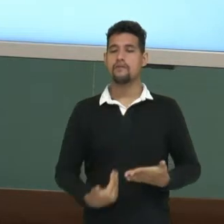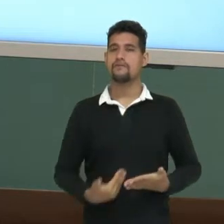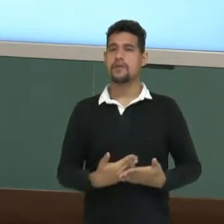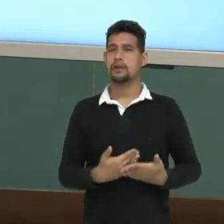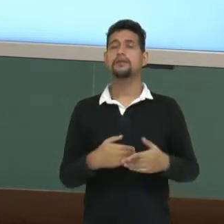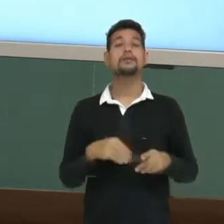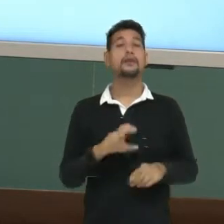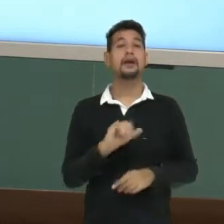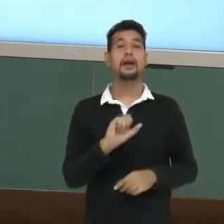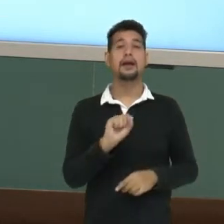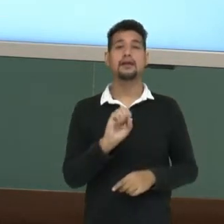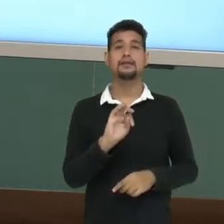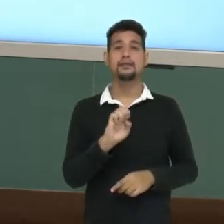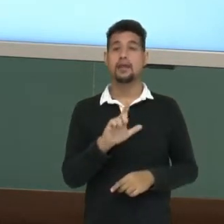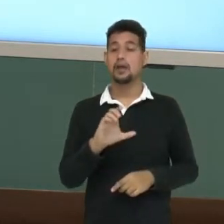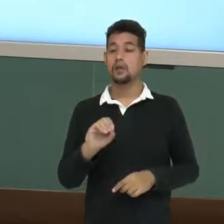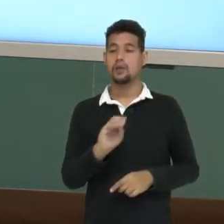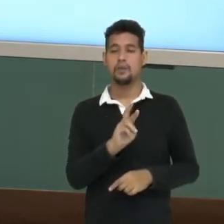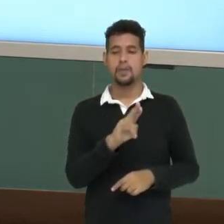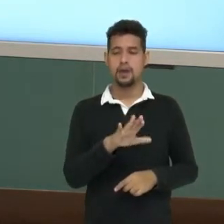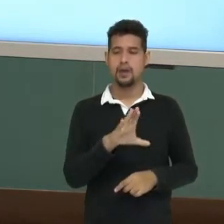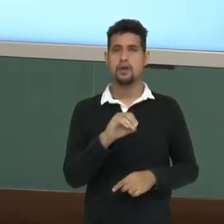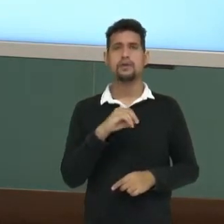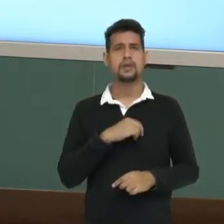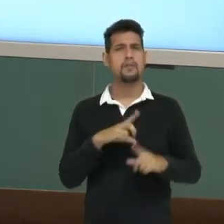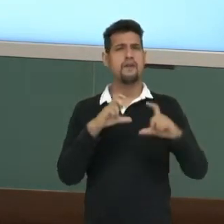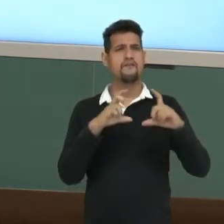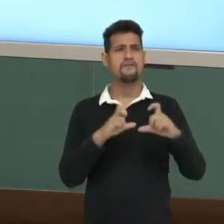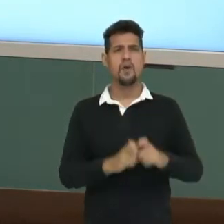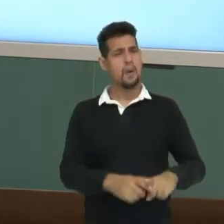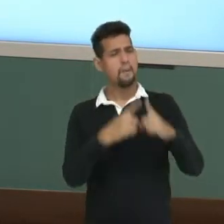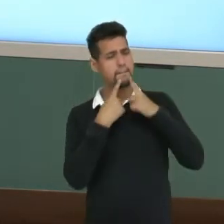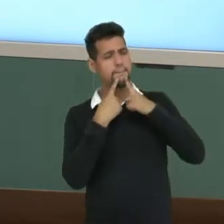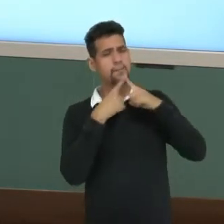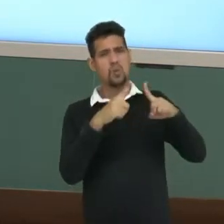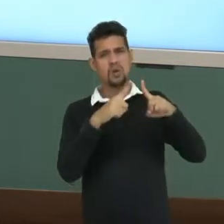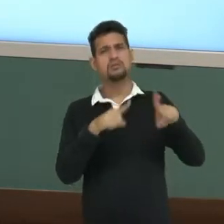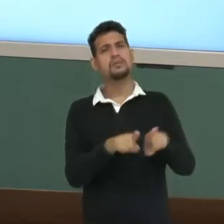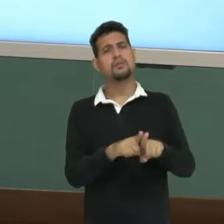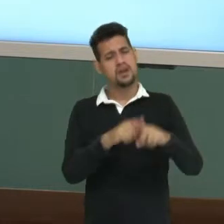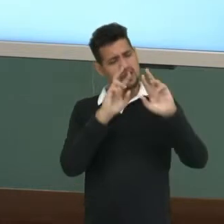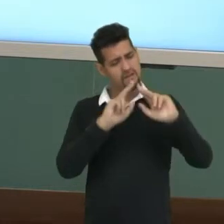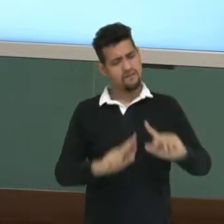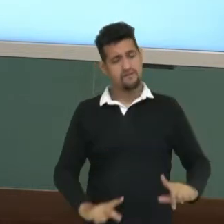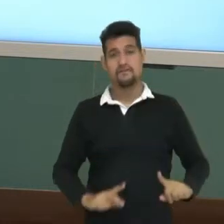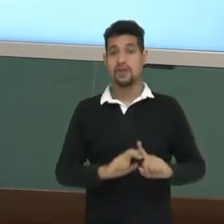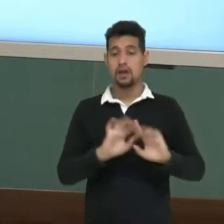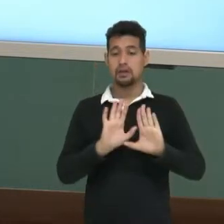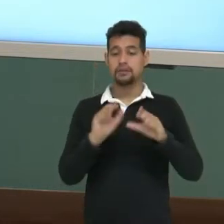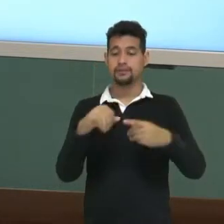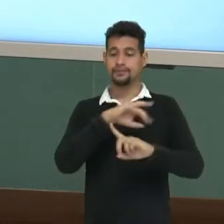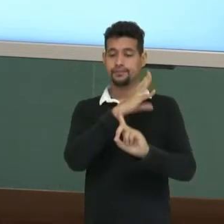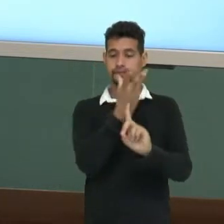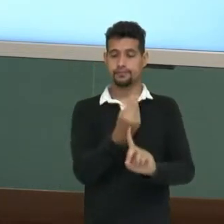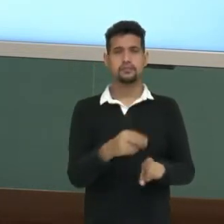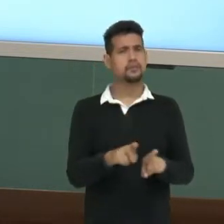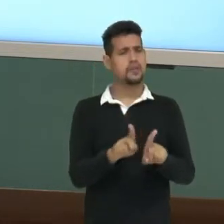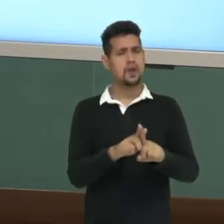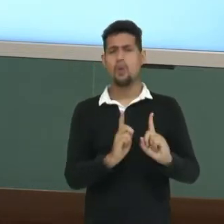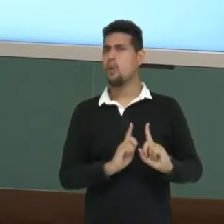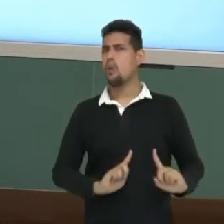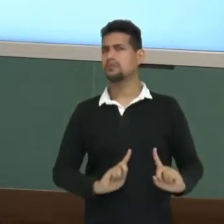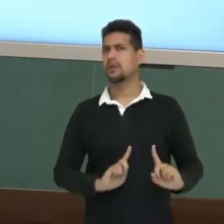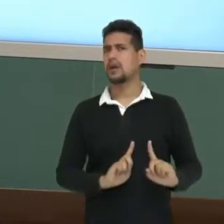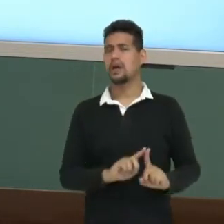presidente Castelo Branco. Aqui nós temos uma imagem de protestos de 1968, em que vários artistas estão protestando justamente contra